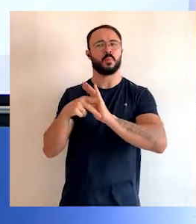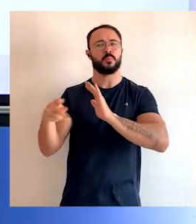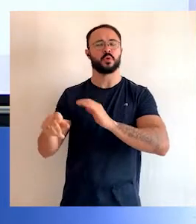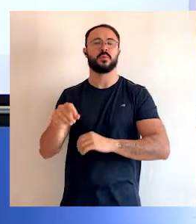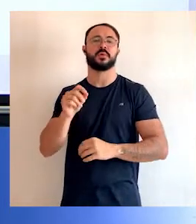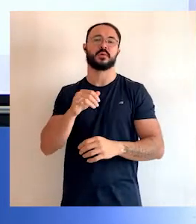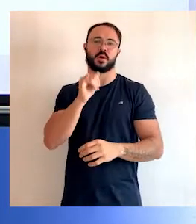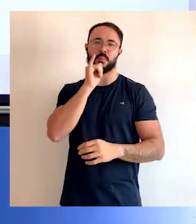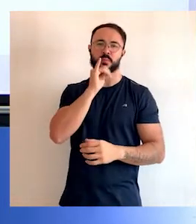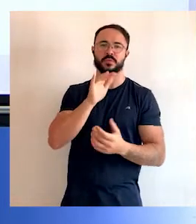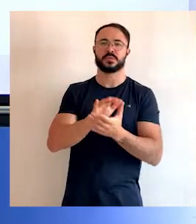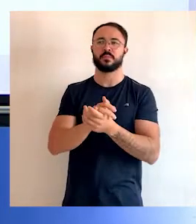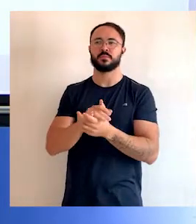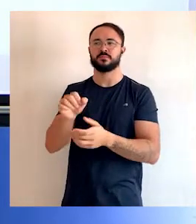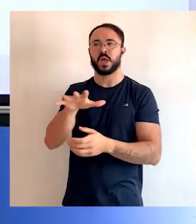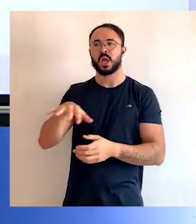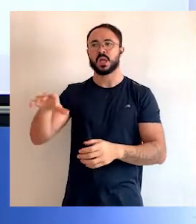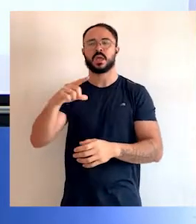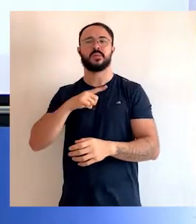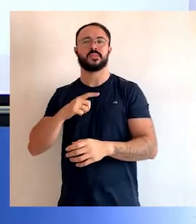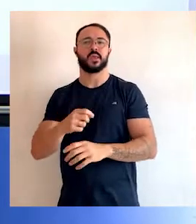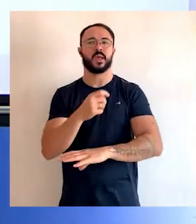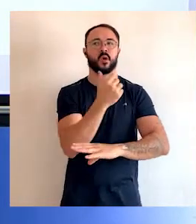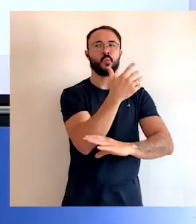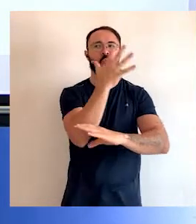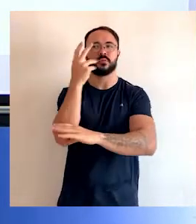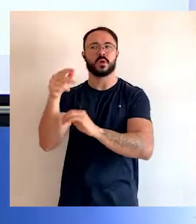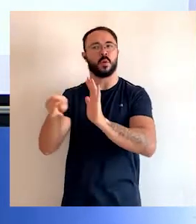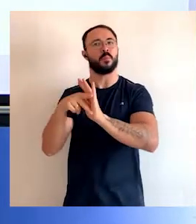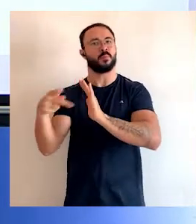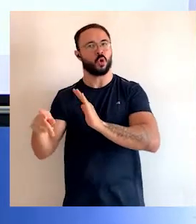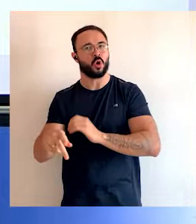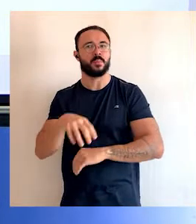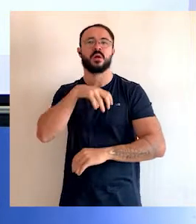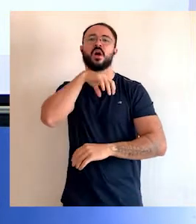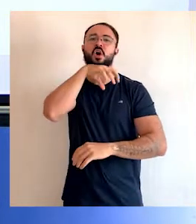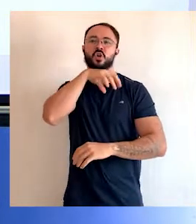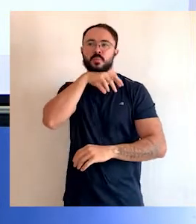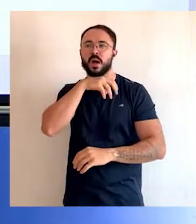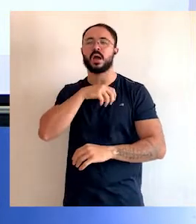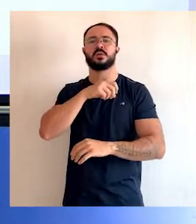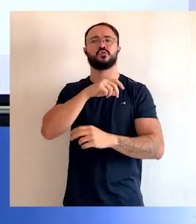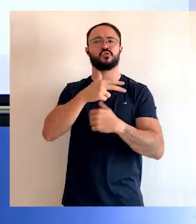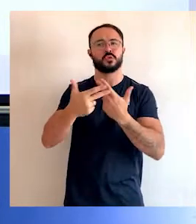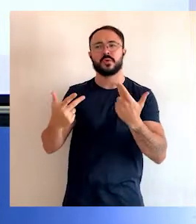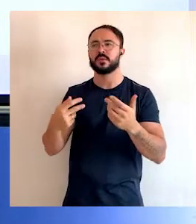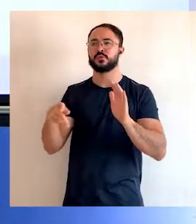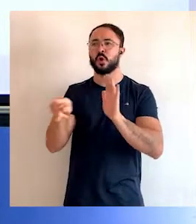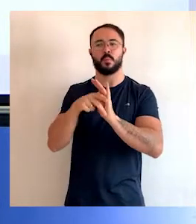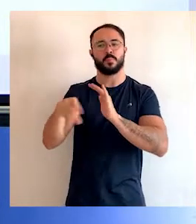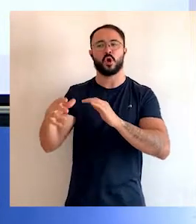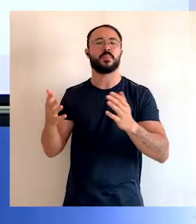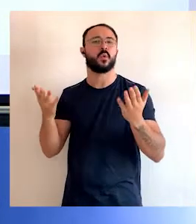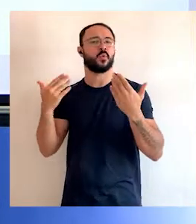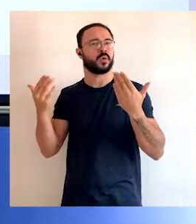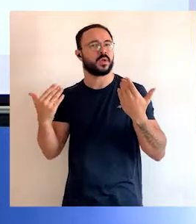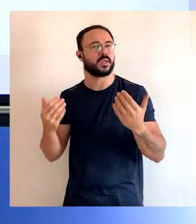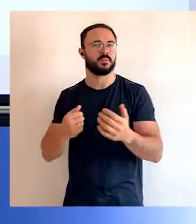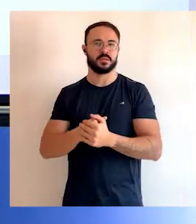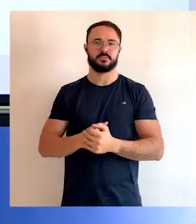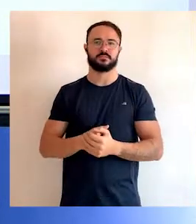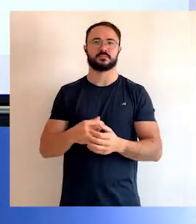naquele bioma eu tenho uma vegetação adaptada àquele ambiente, os animais são adaptados àquele clima. Então, essas